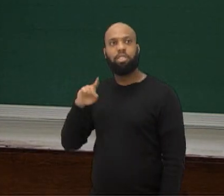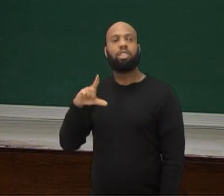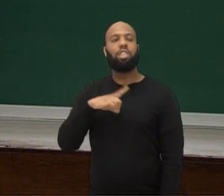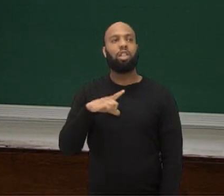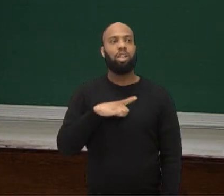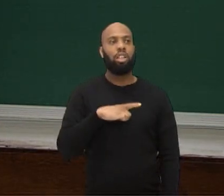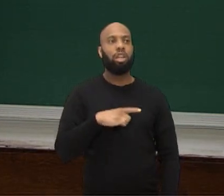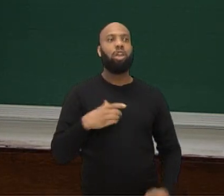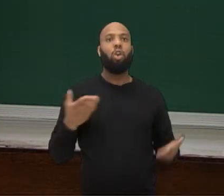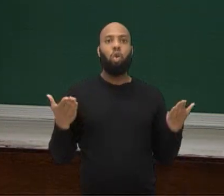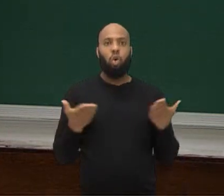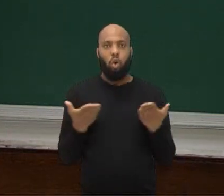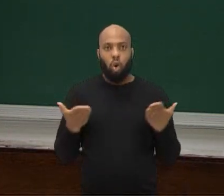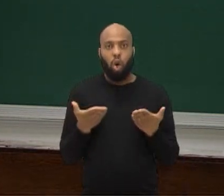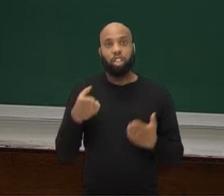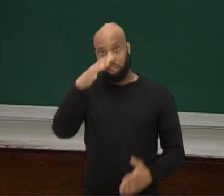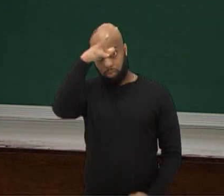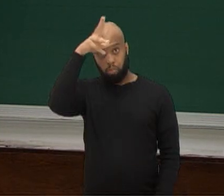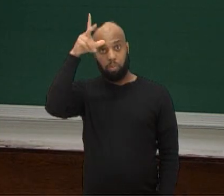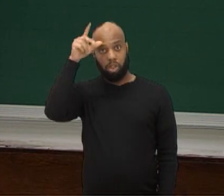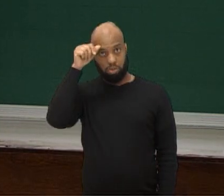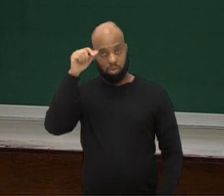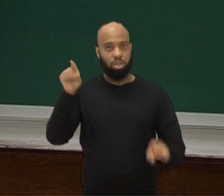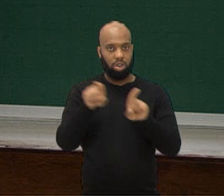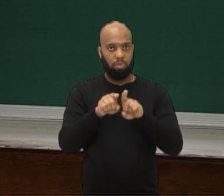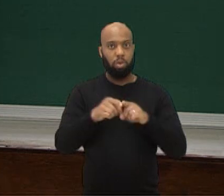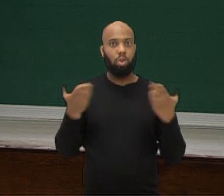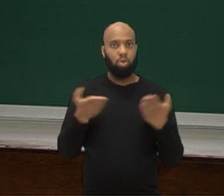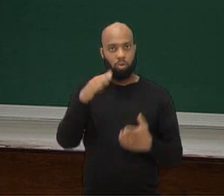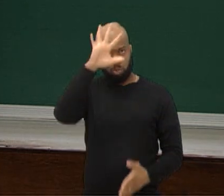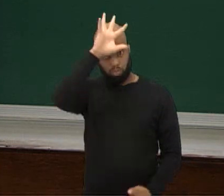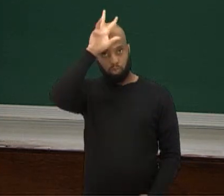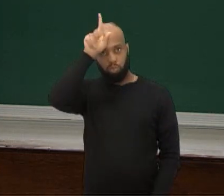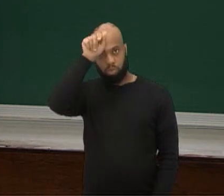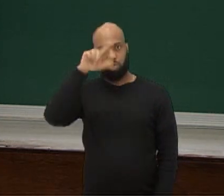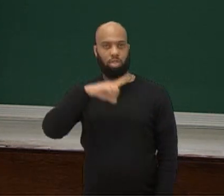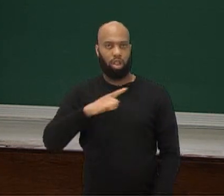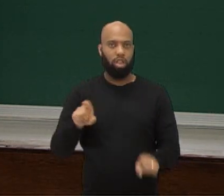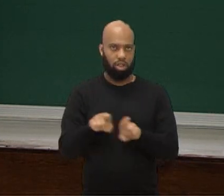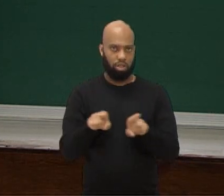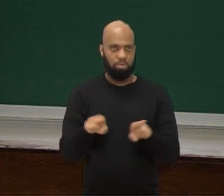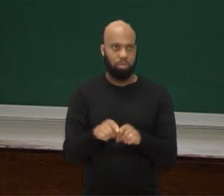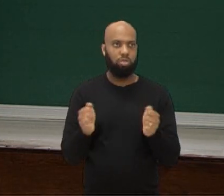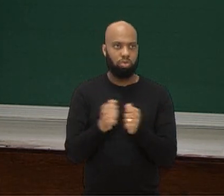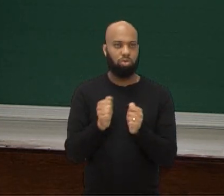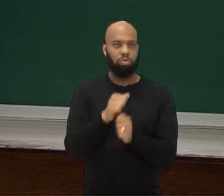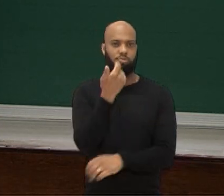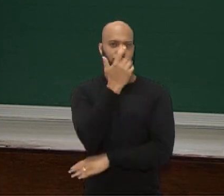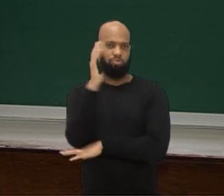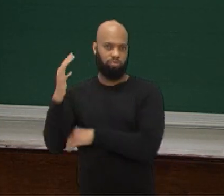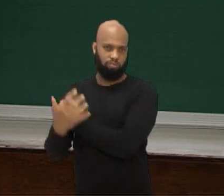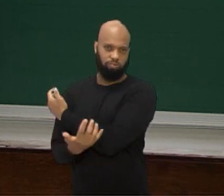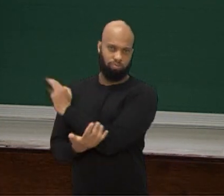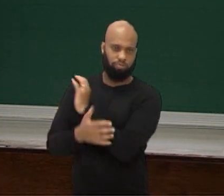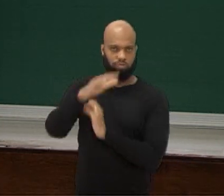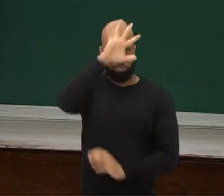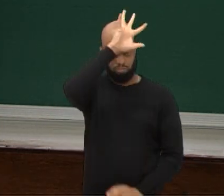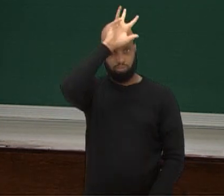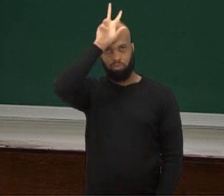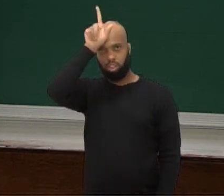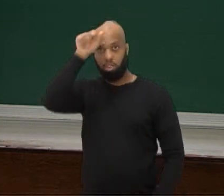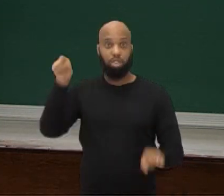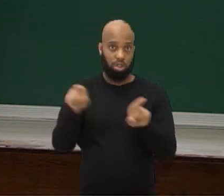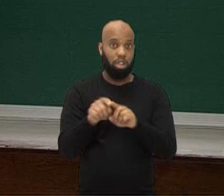nós temos a região da Amazônia, o que hoje é o nosso estado do Amazonas, nós temos aqui também a floresta amazônica nessa